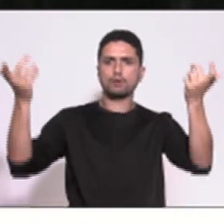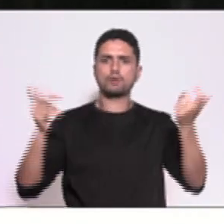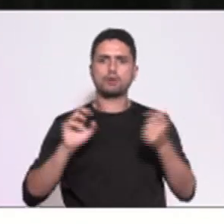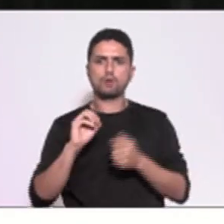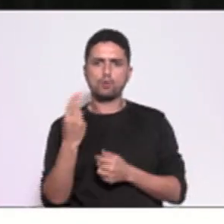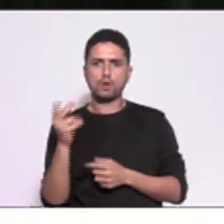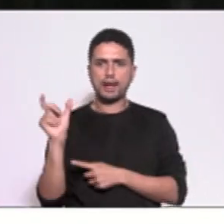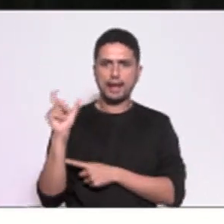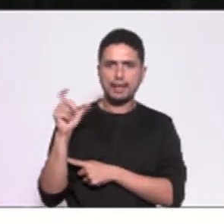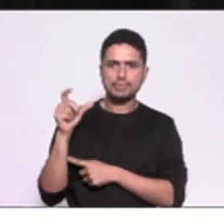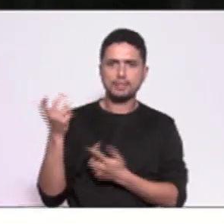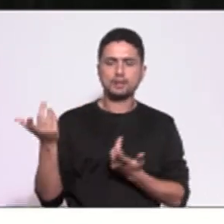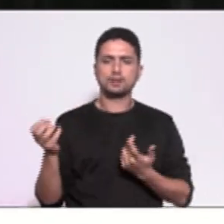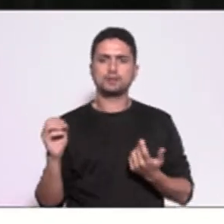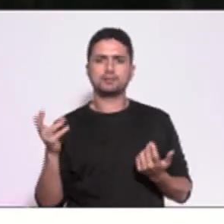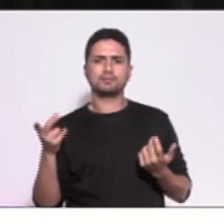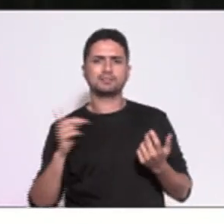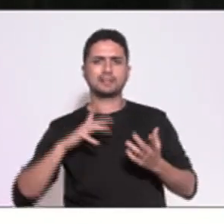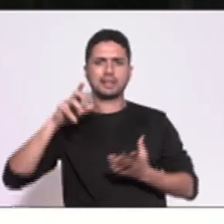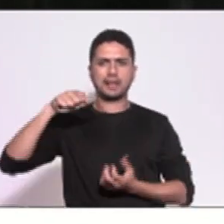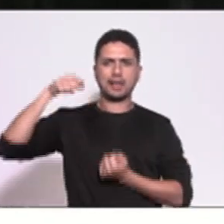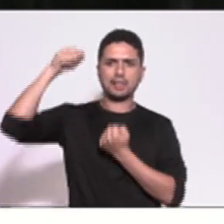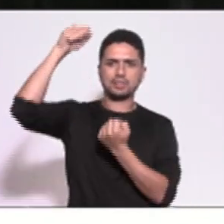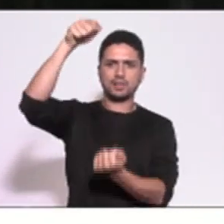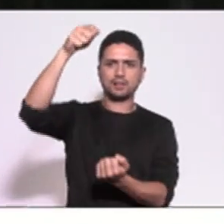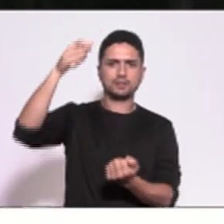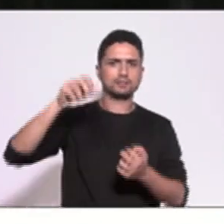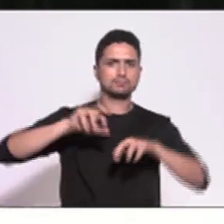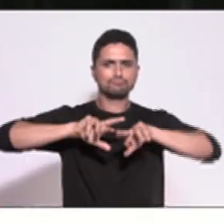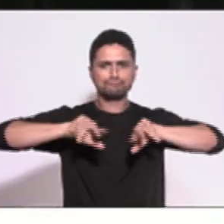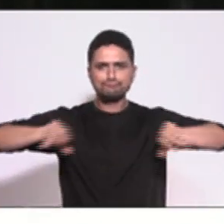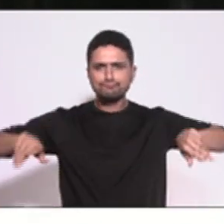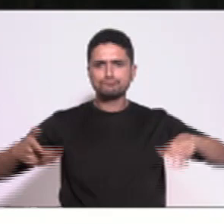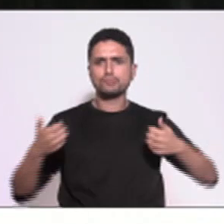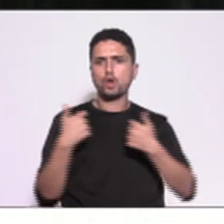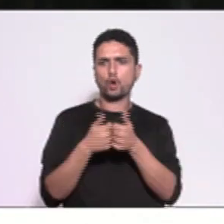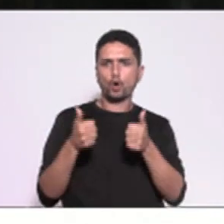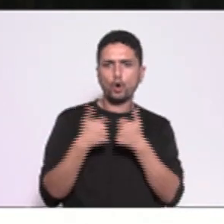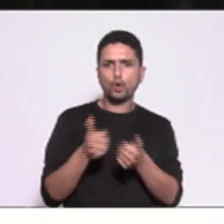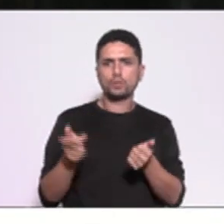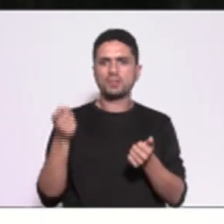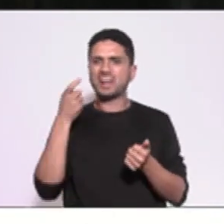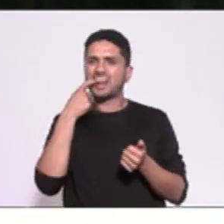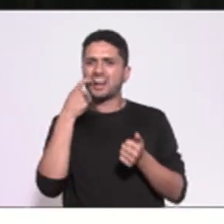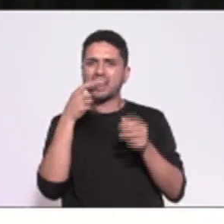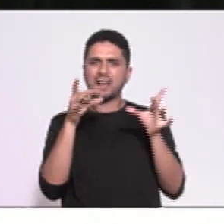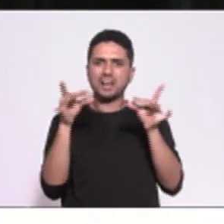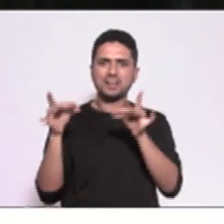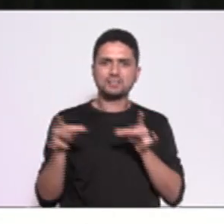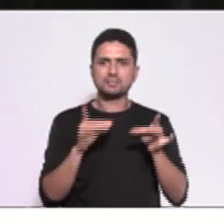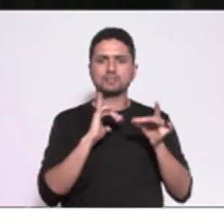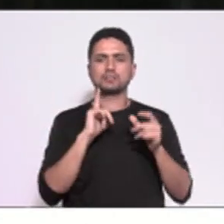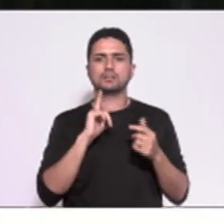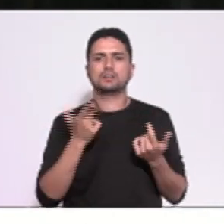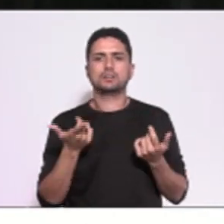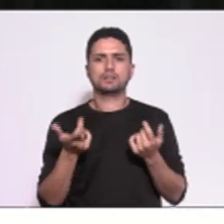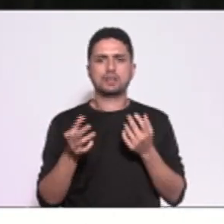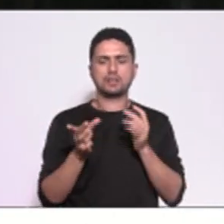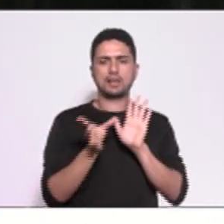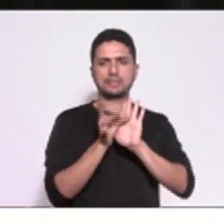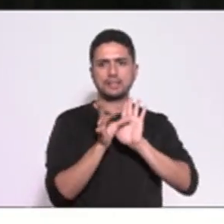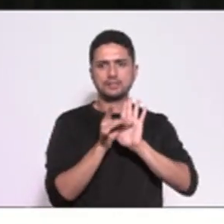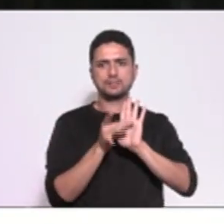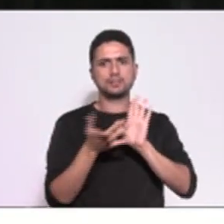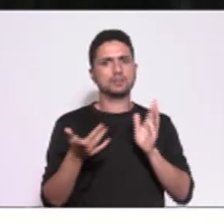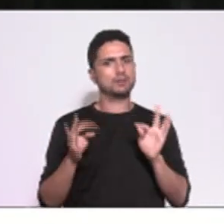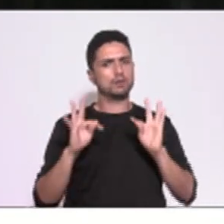profissionais, cartazes, realizado em táxis, ônibus ou caminhões, plásticos, adesivos para uso em